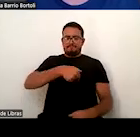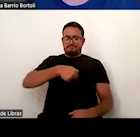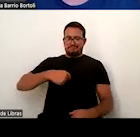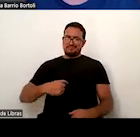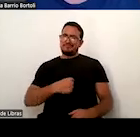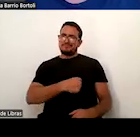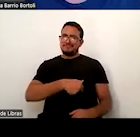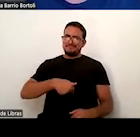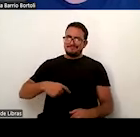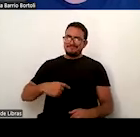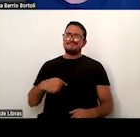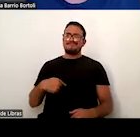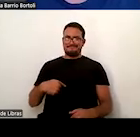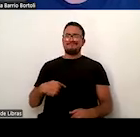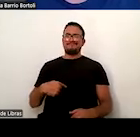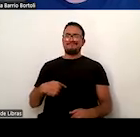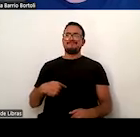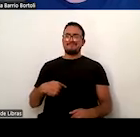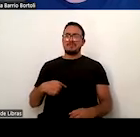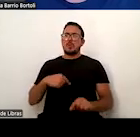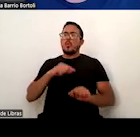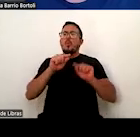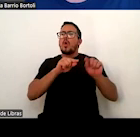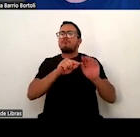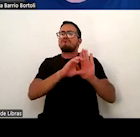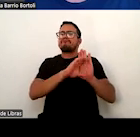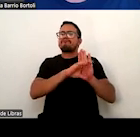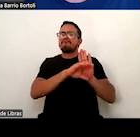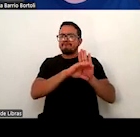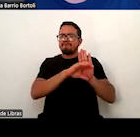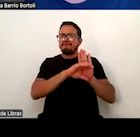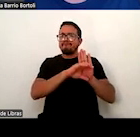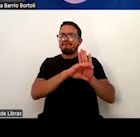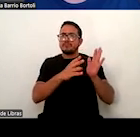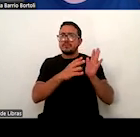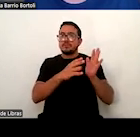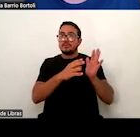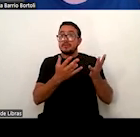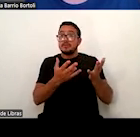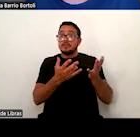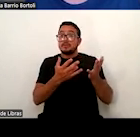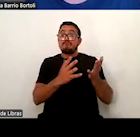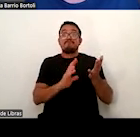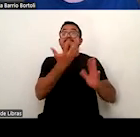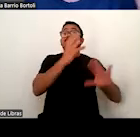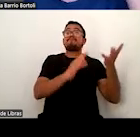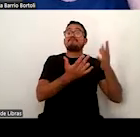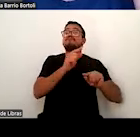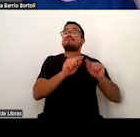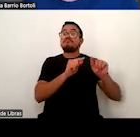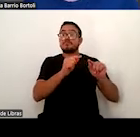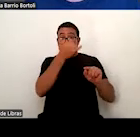prevenção, tá? É, eu tentei fazer assim uma apresentação bem didática,